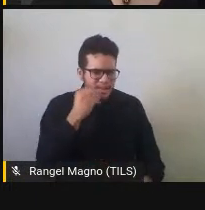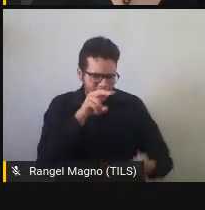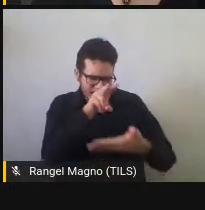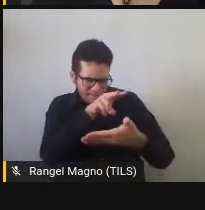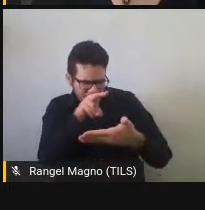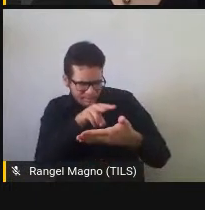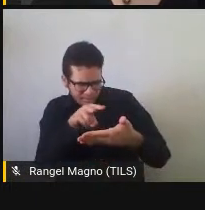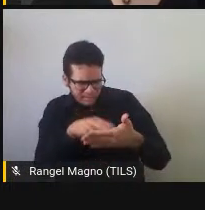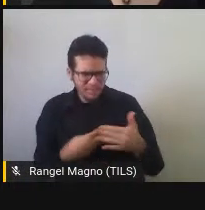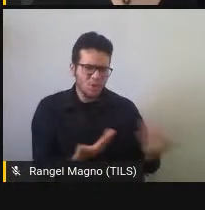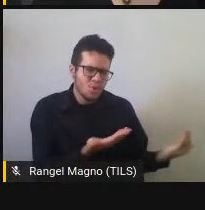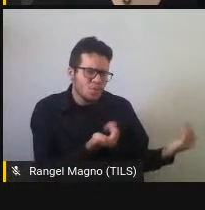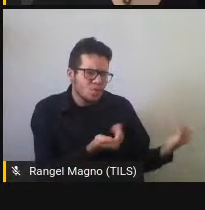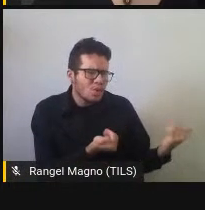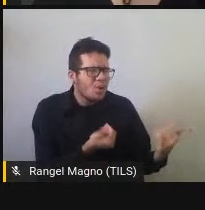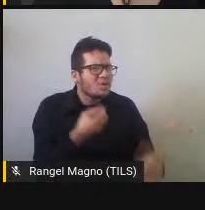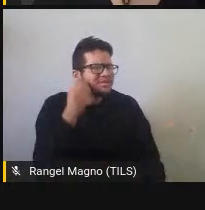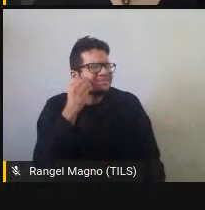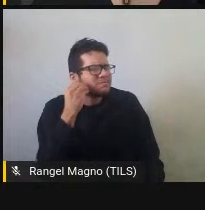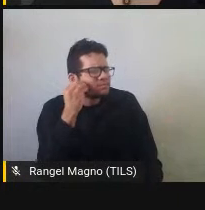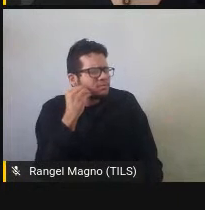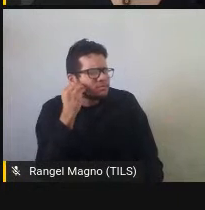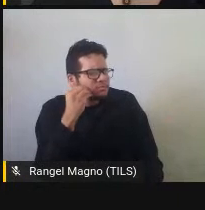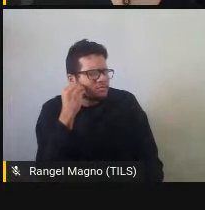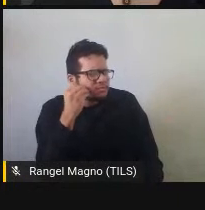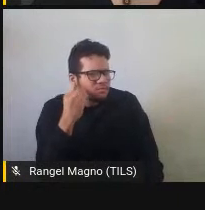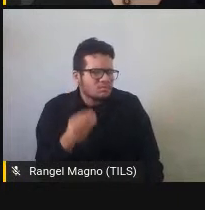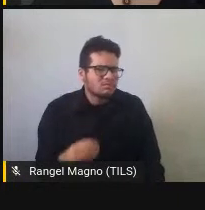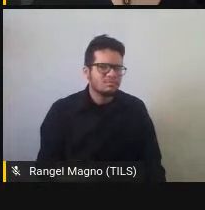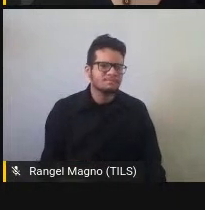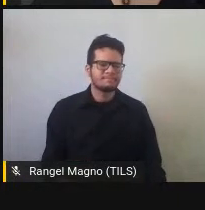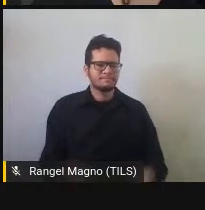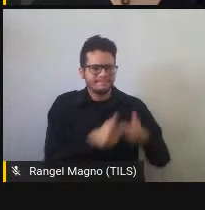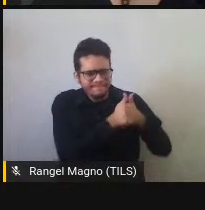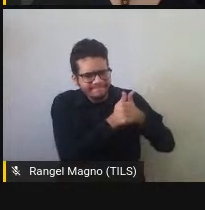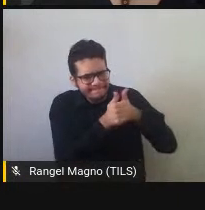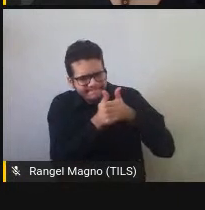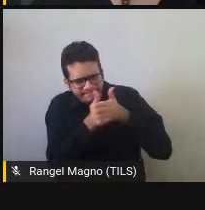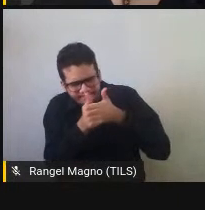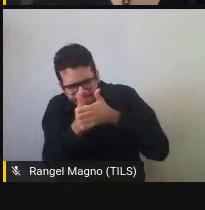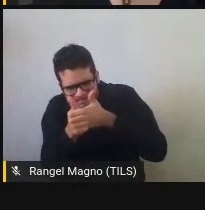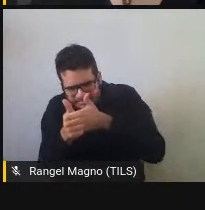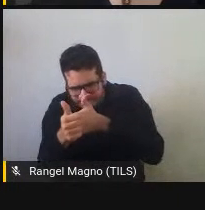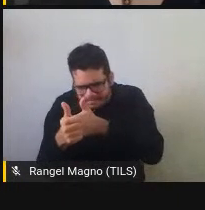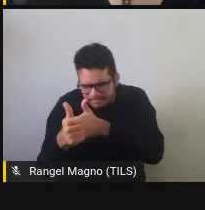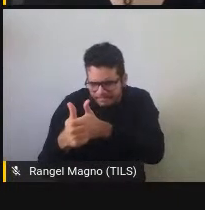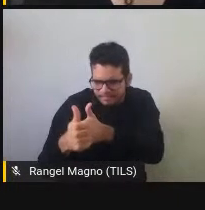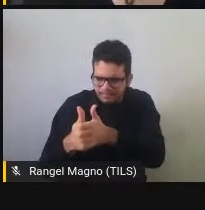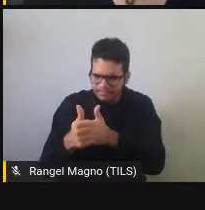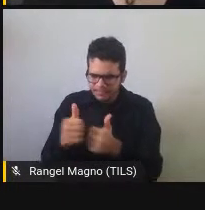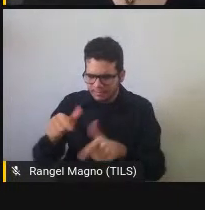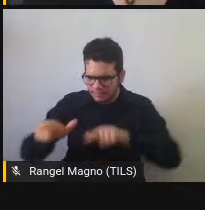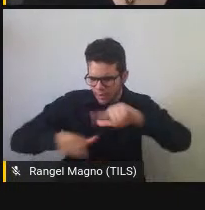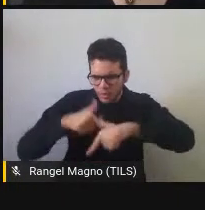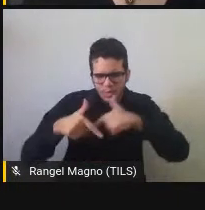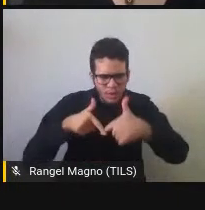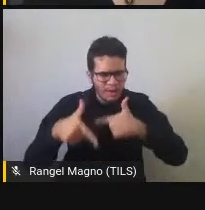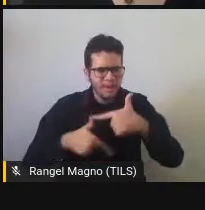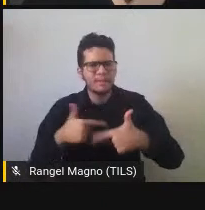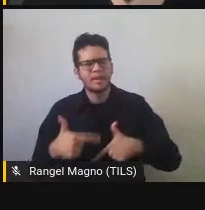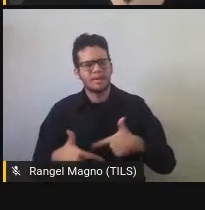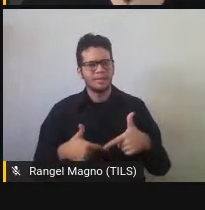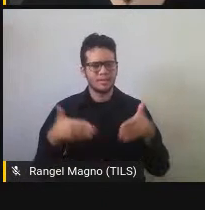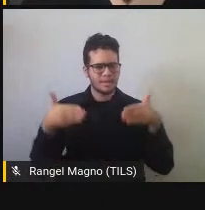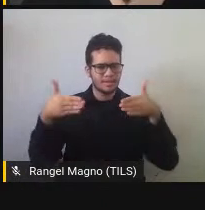adolescência algo que ele acompanhou e frutificou em um trabalho na sua instrução formal de linguista especificamente